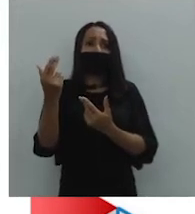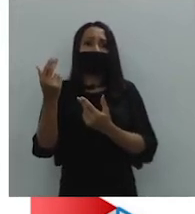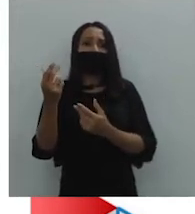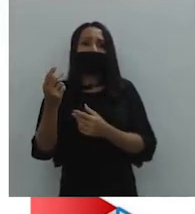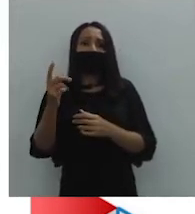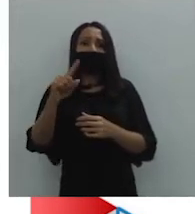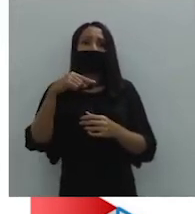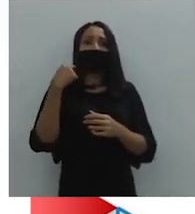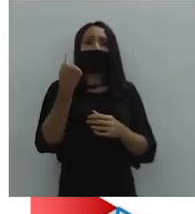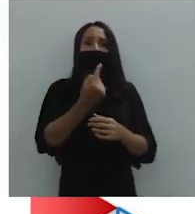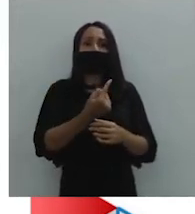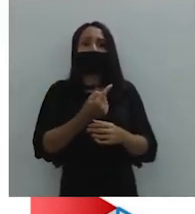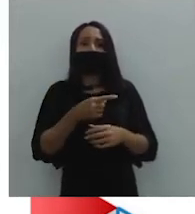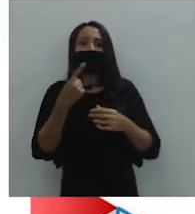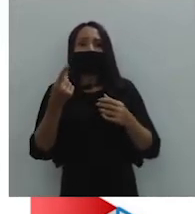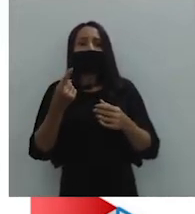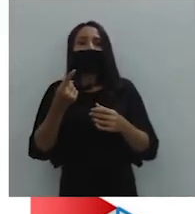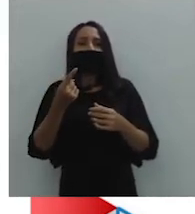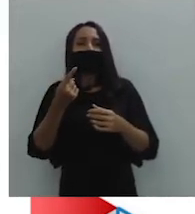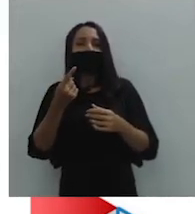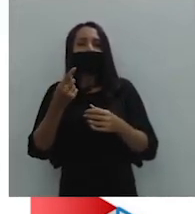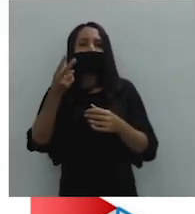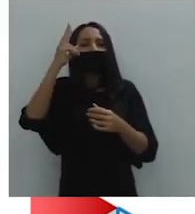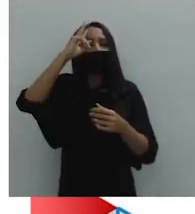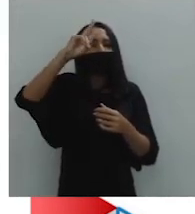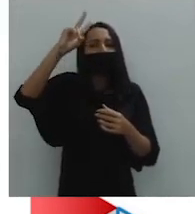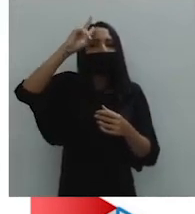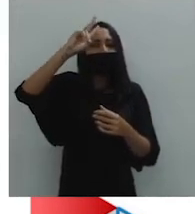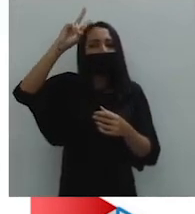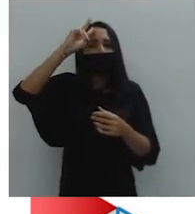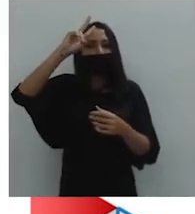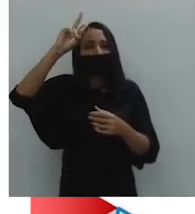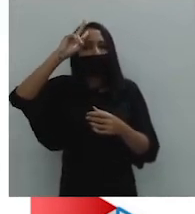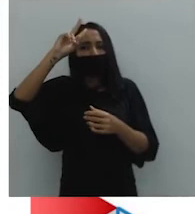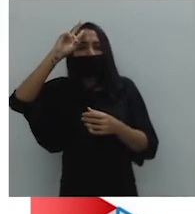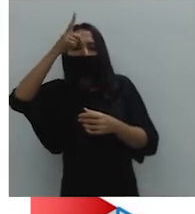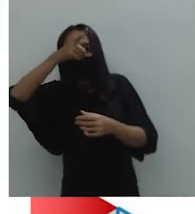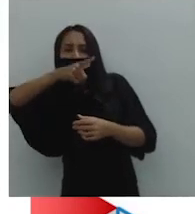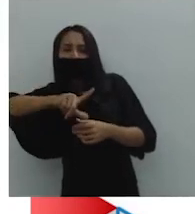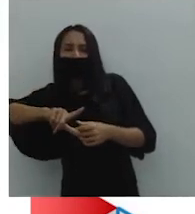nos fazem rememorar, não é isso? Relembrar